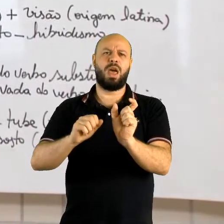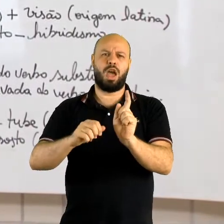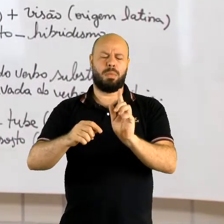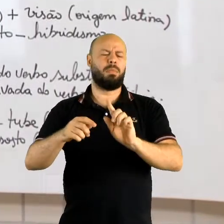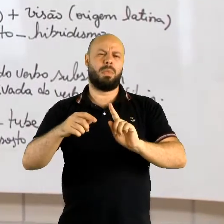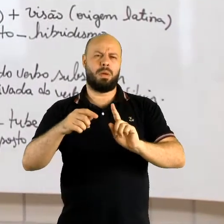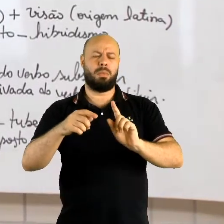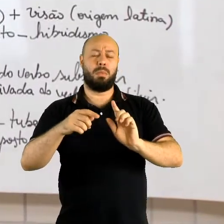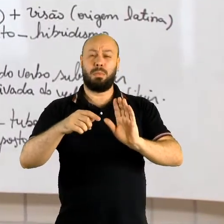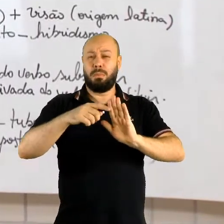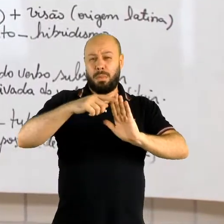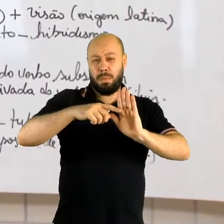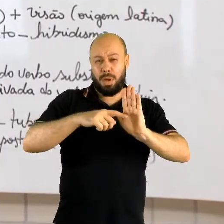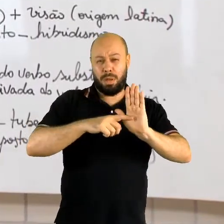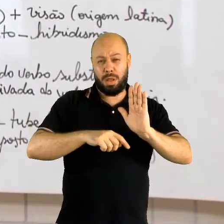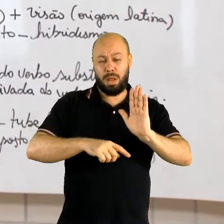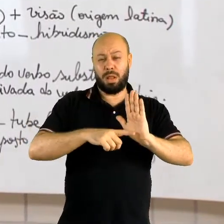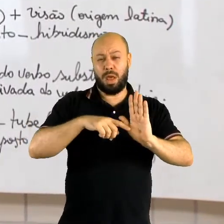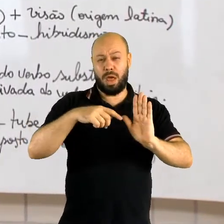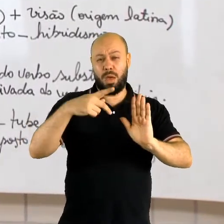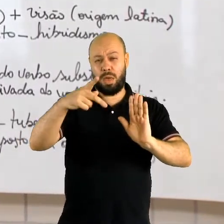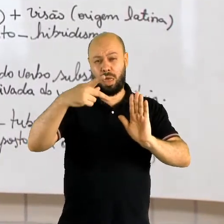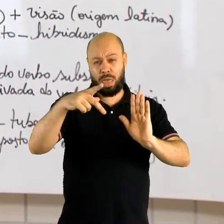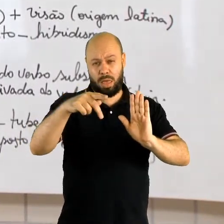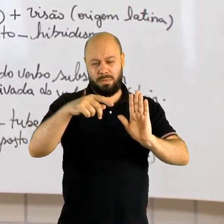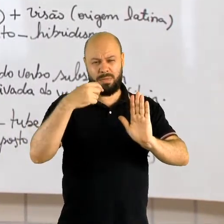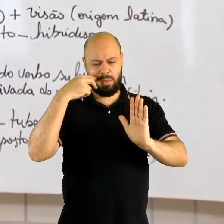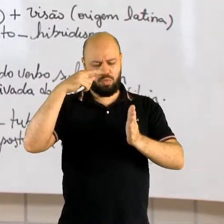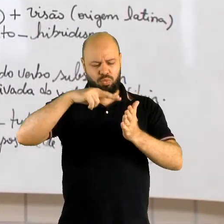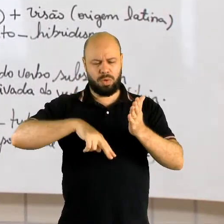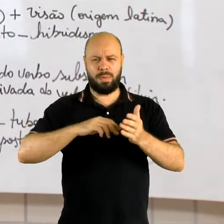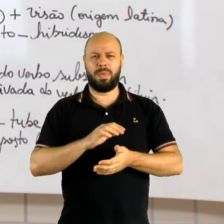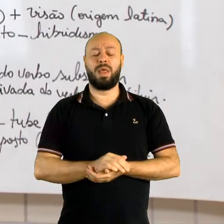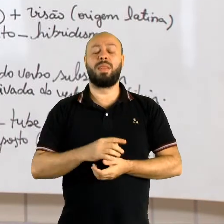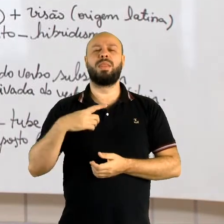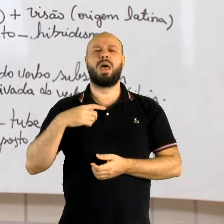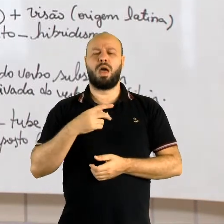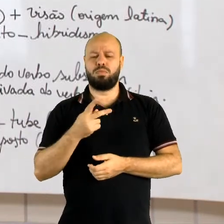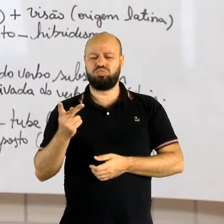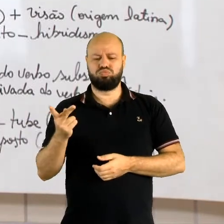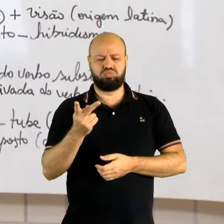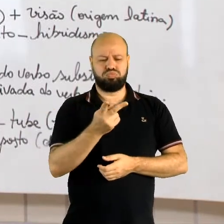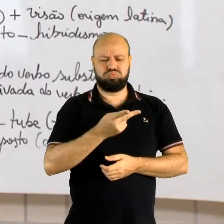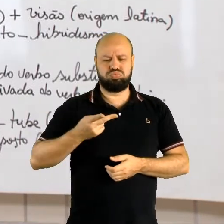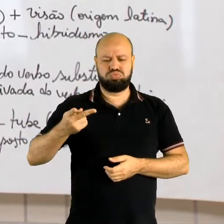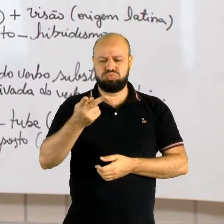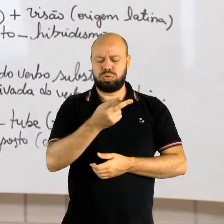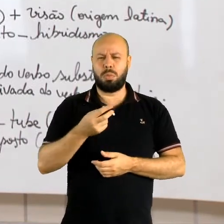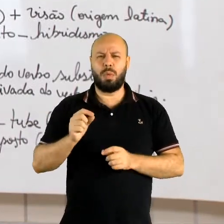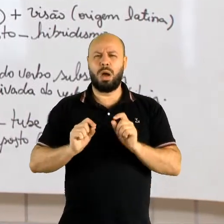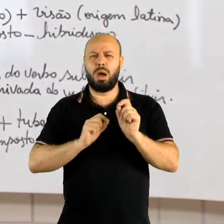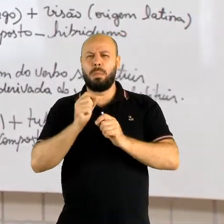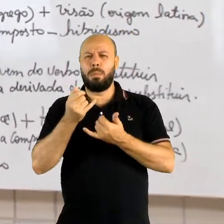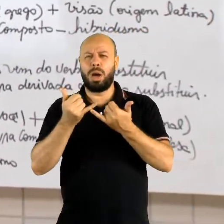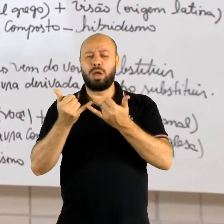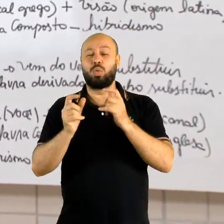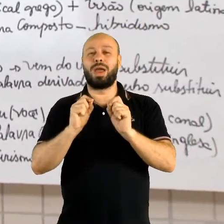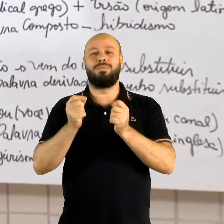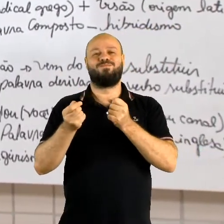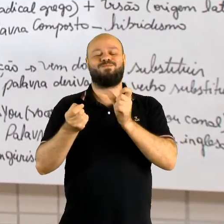vocês respondam, tá? Então, o que há em comum entre elas? O radical. Temos outra atividade lá